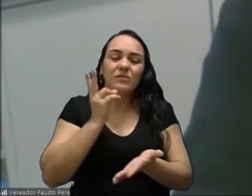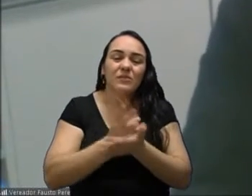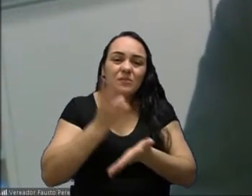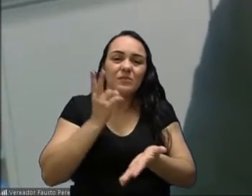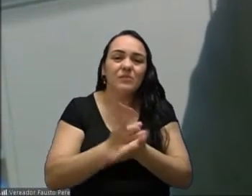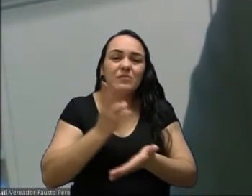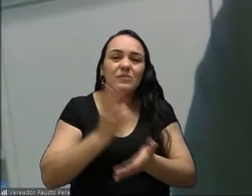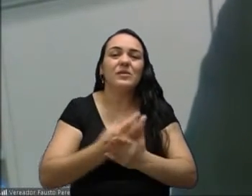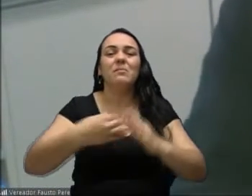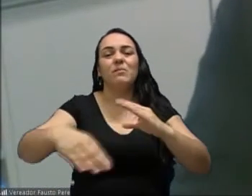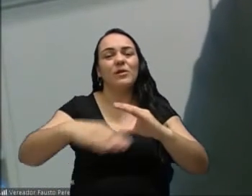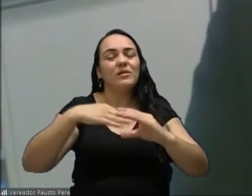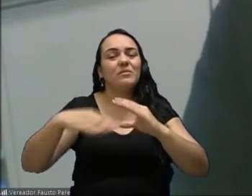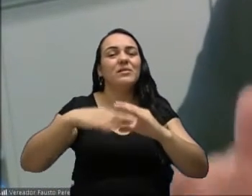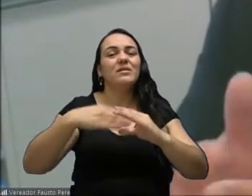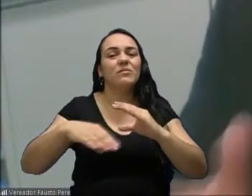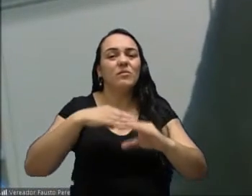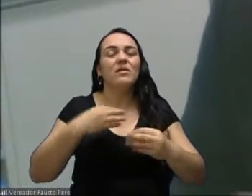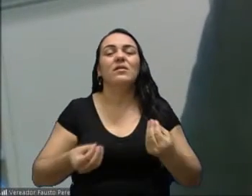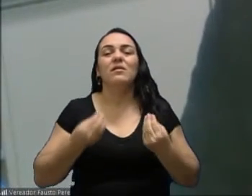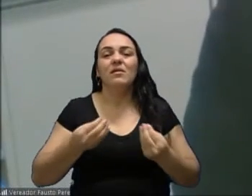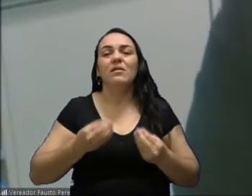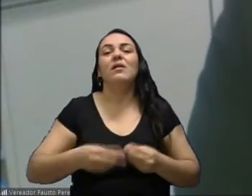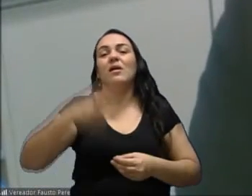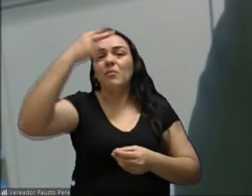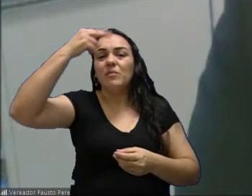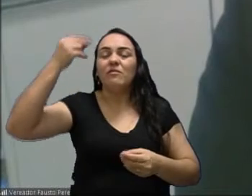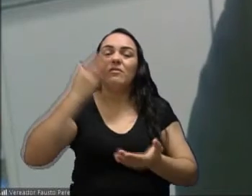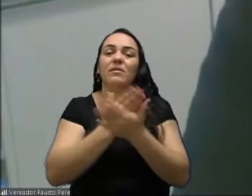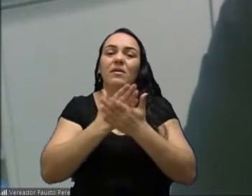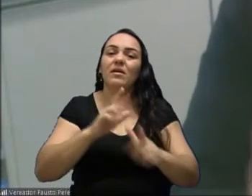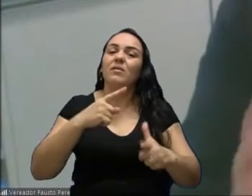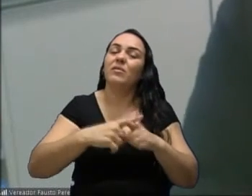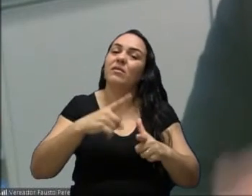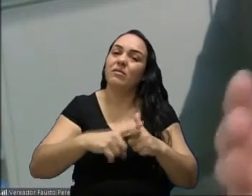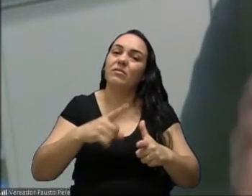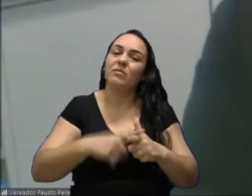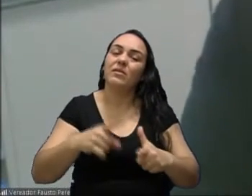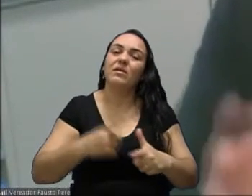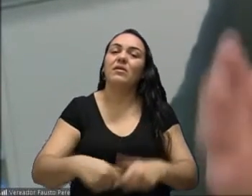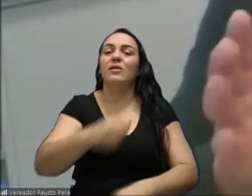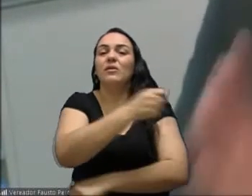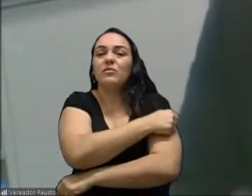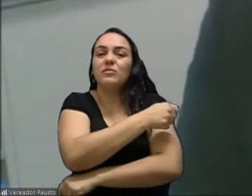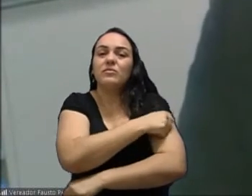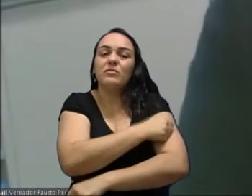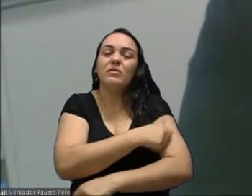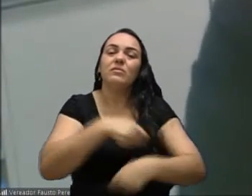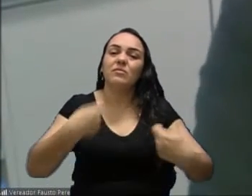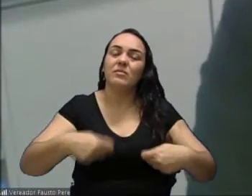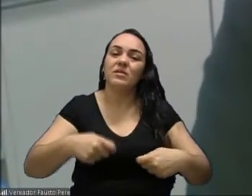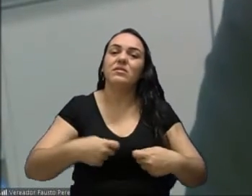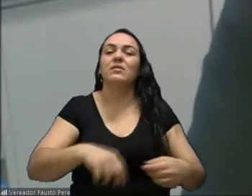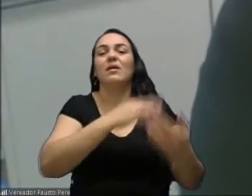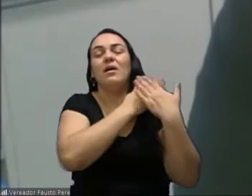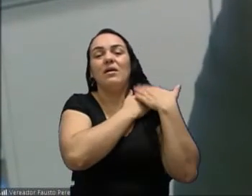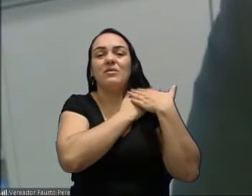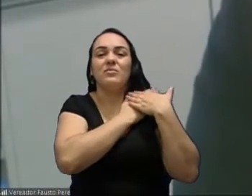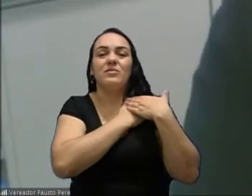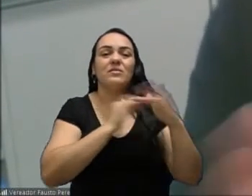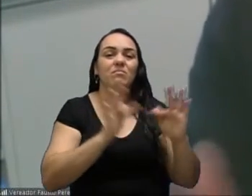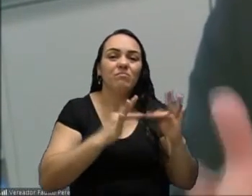o período quando a prefeitura vai realmente atender os alunos matriculados na rede municipal suas famílias os responsáveis com o kit